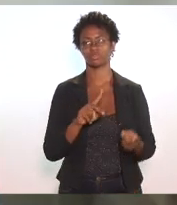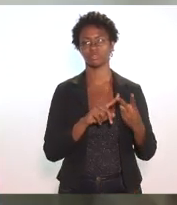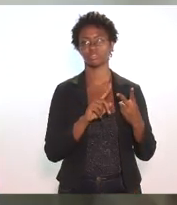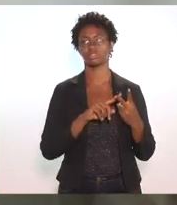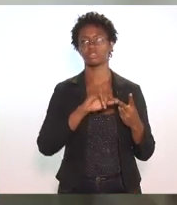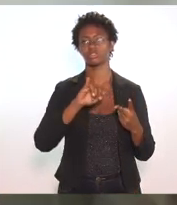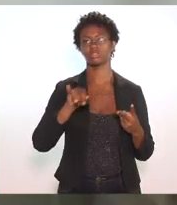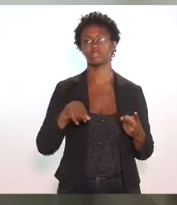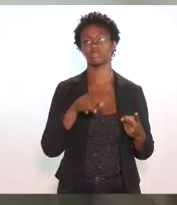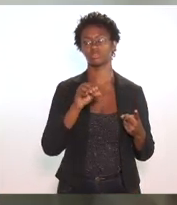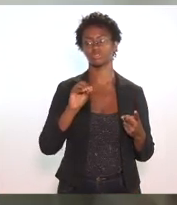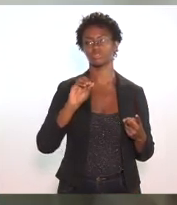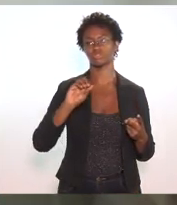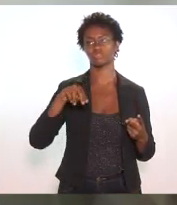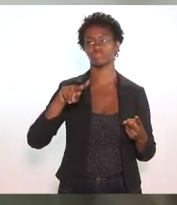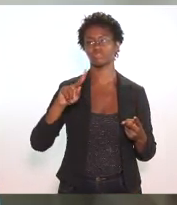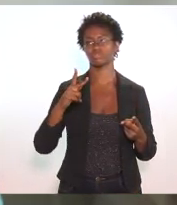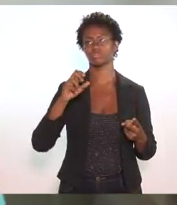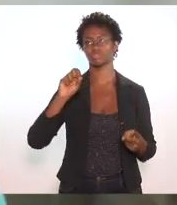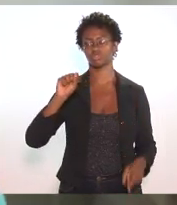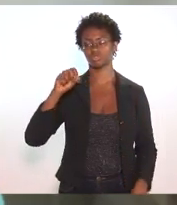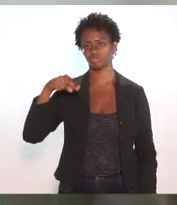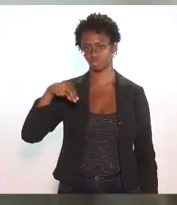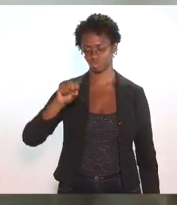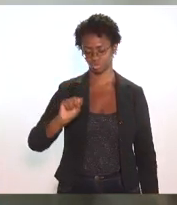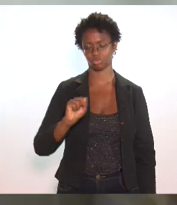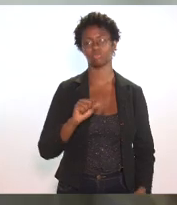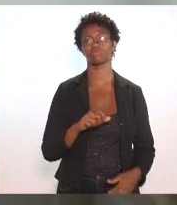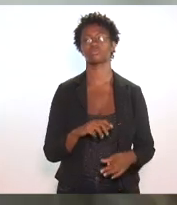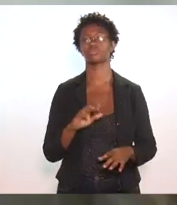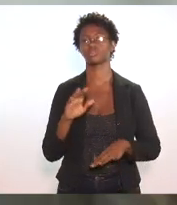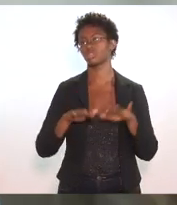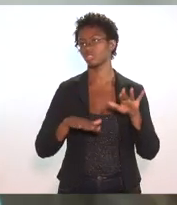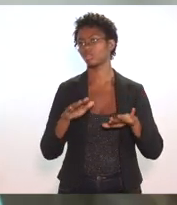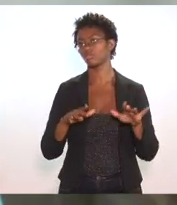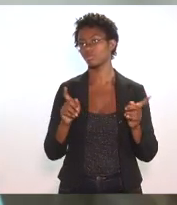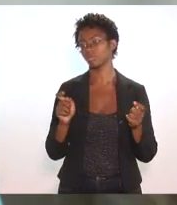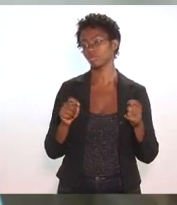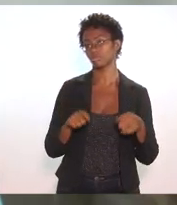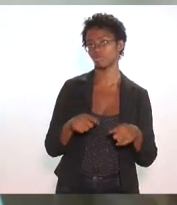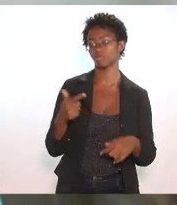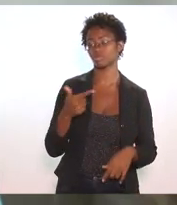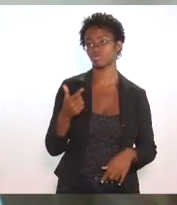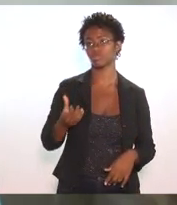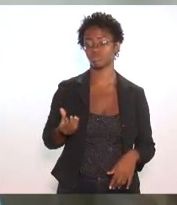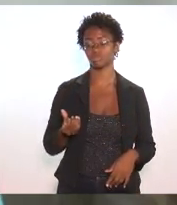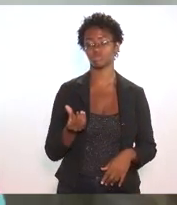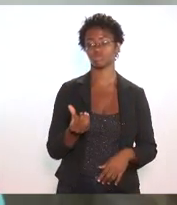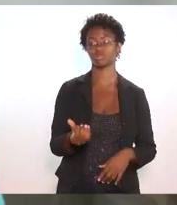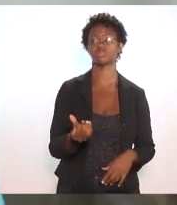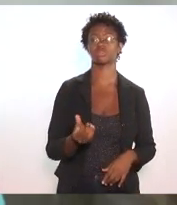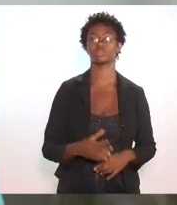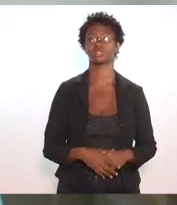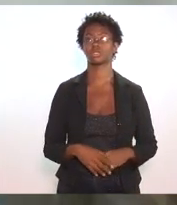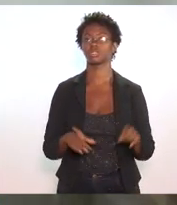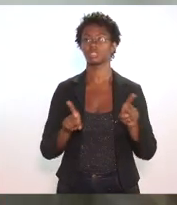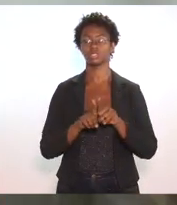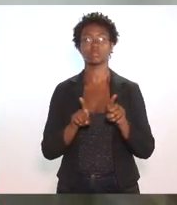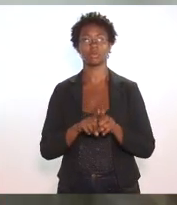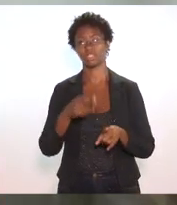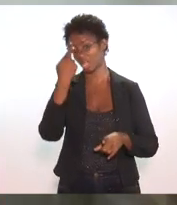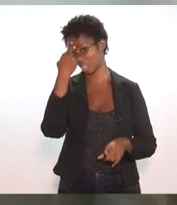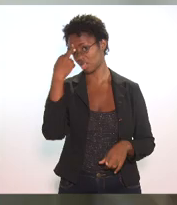Janssen, evidentemente que, possivelmente, segundo semestre. Vacina da Sputnik ainda não tem